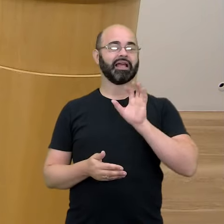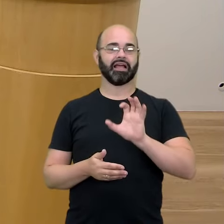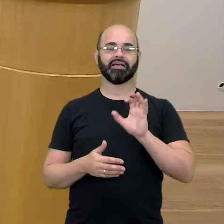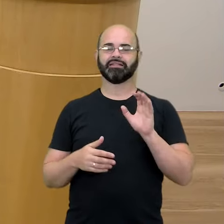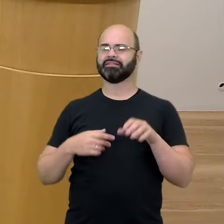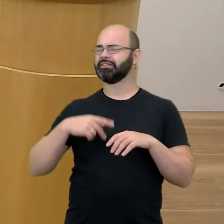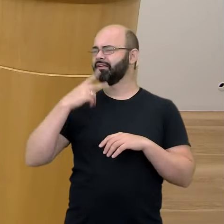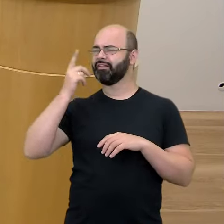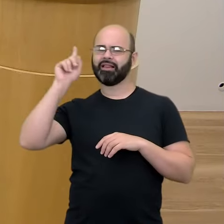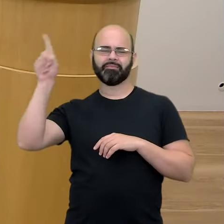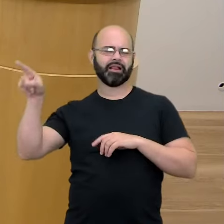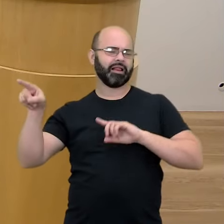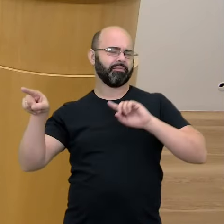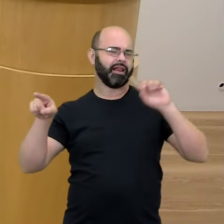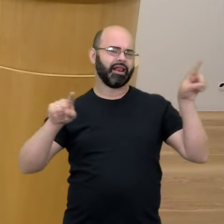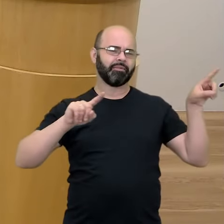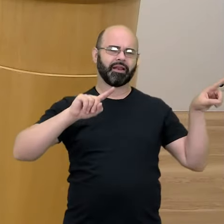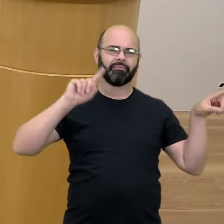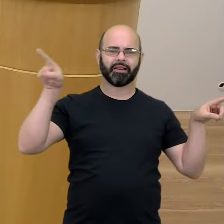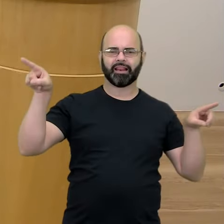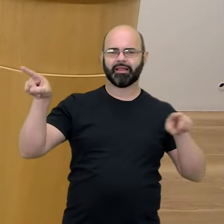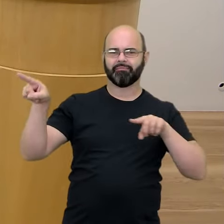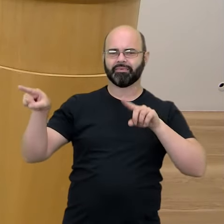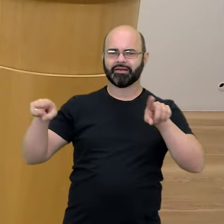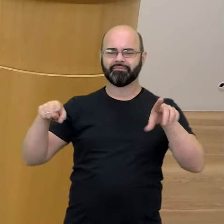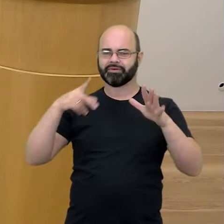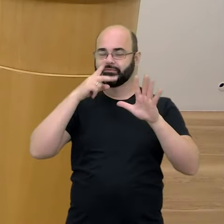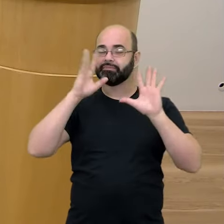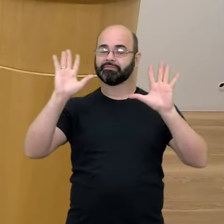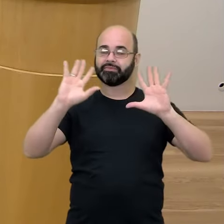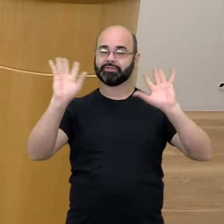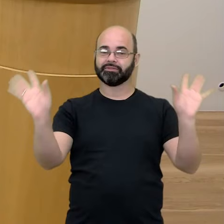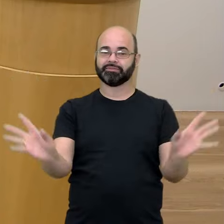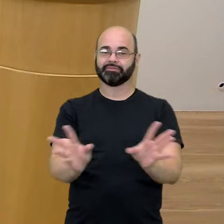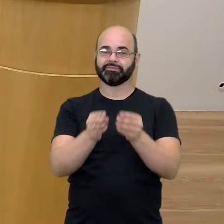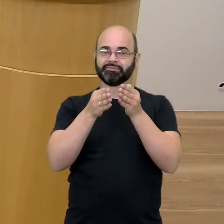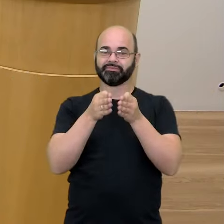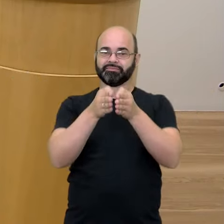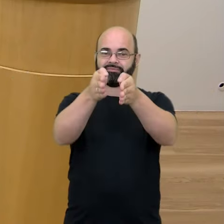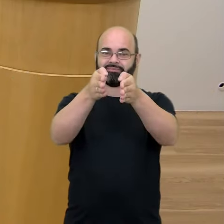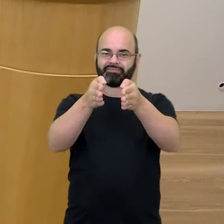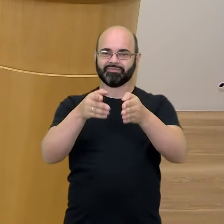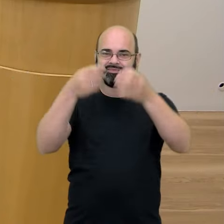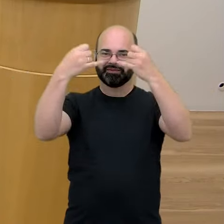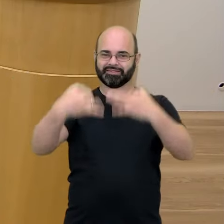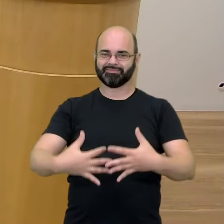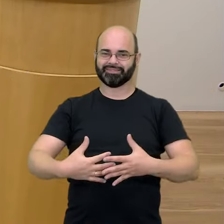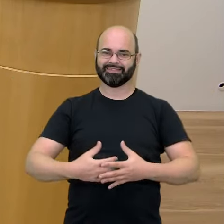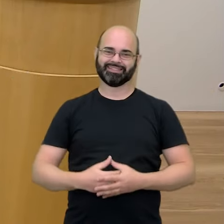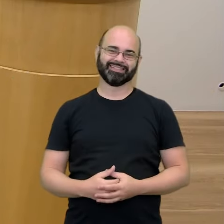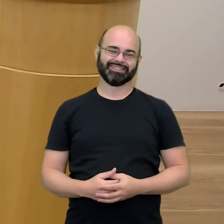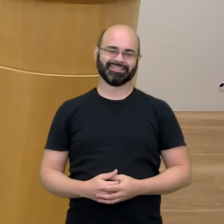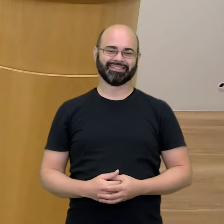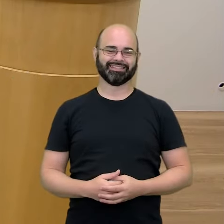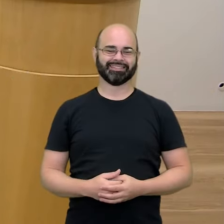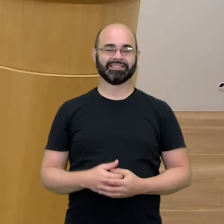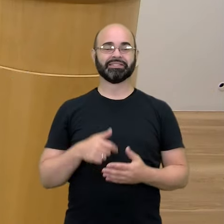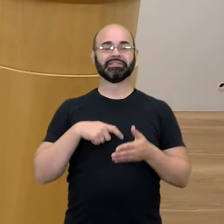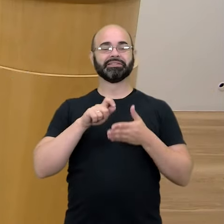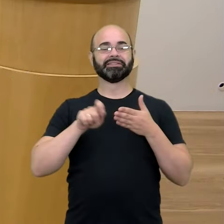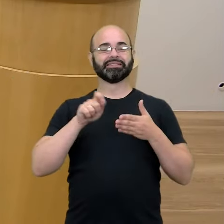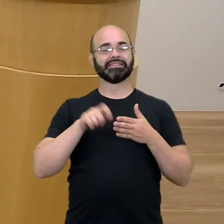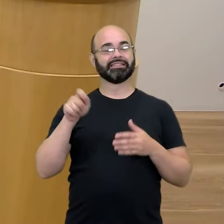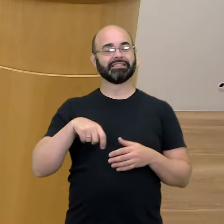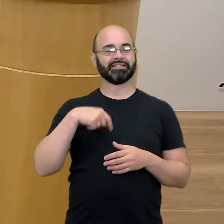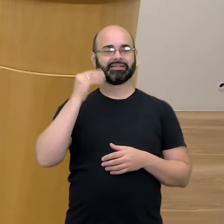para cá, para lá, levar. Mas olha só, por isso que eu trouxe um roteiro. Então, olha só, nós nas nossas aulas seguimos aqui. Vou ver se eu consigo escrever aqui Ô, direitinho.